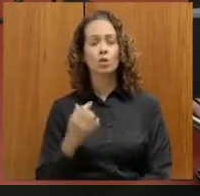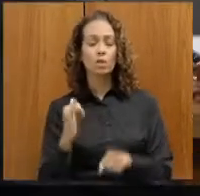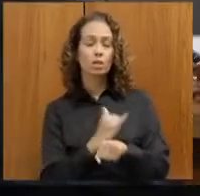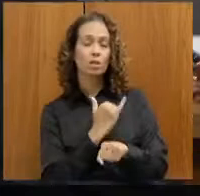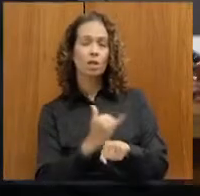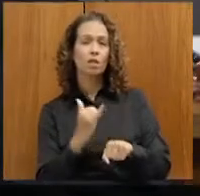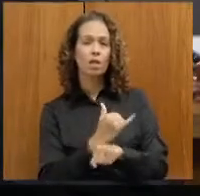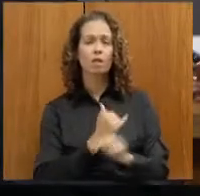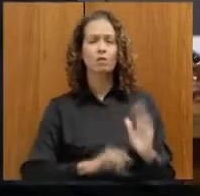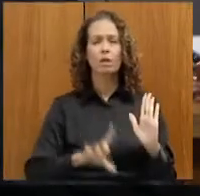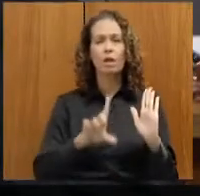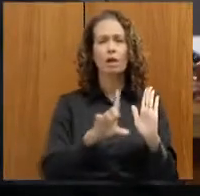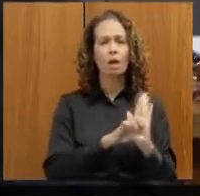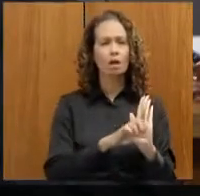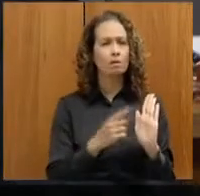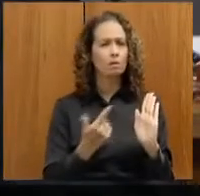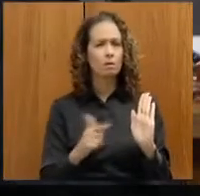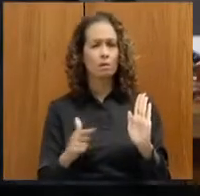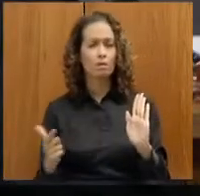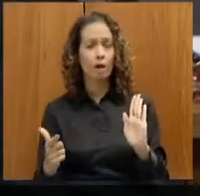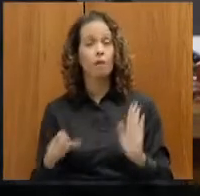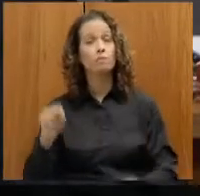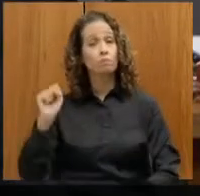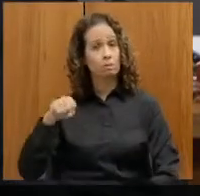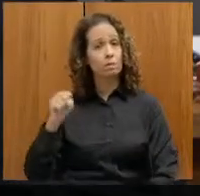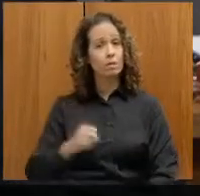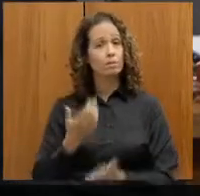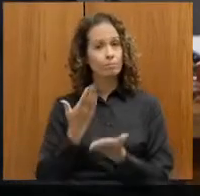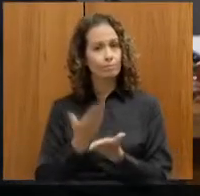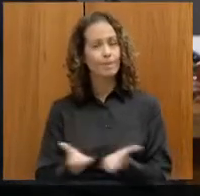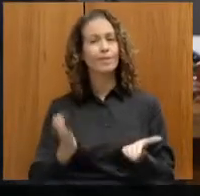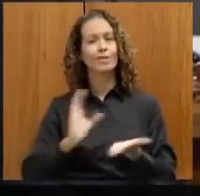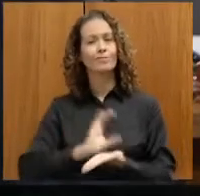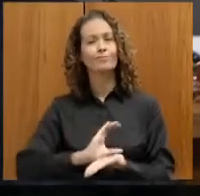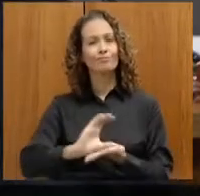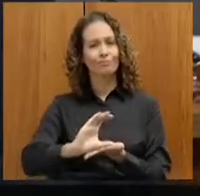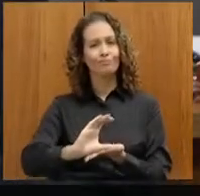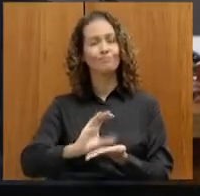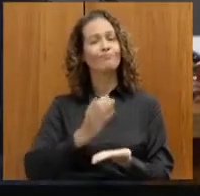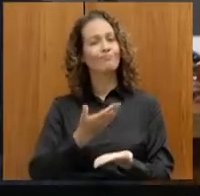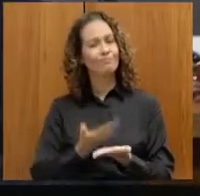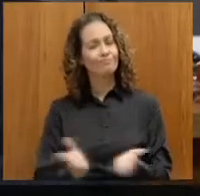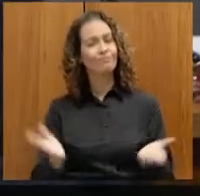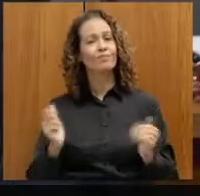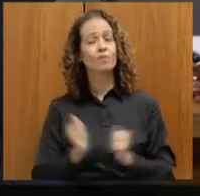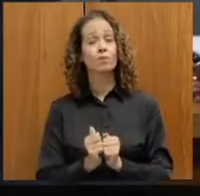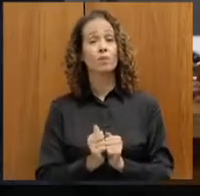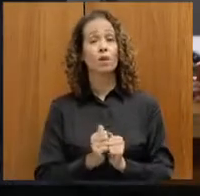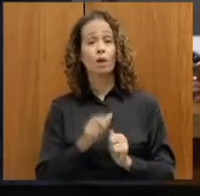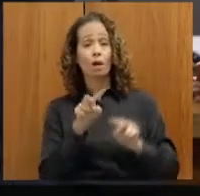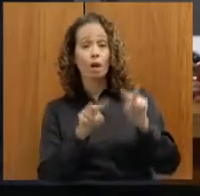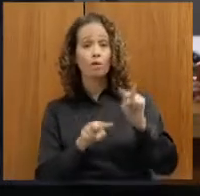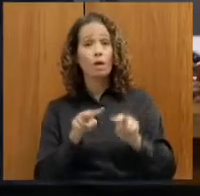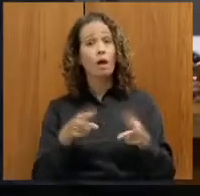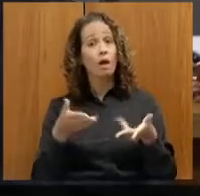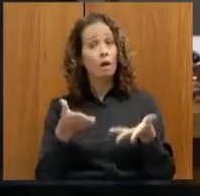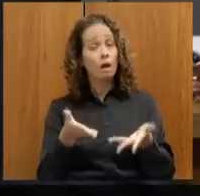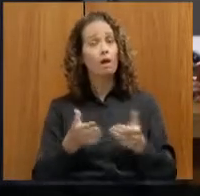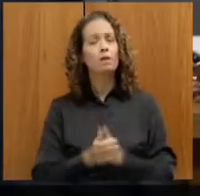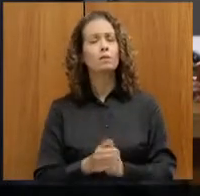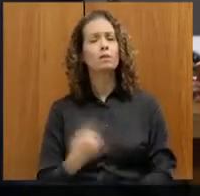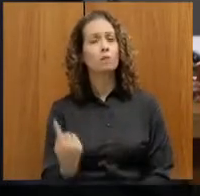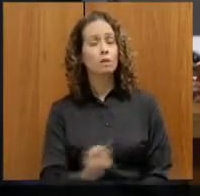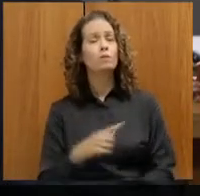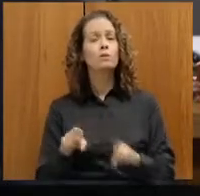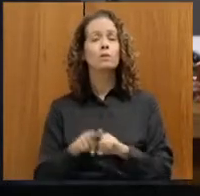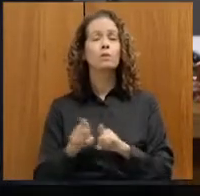legais previstas e teremos investimento a nossa avaliação é essa nossa e dos técnicos